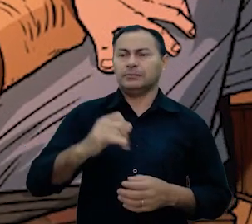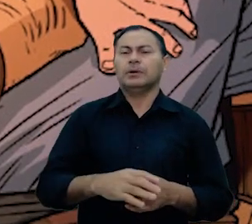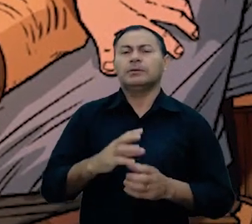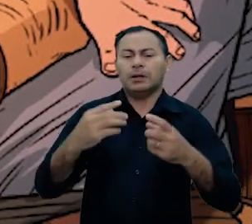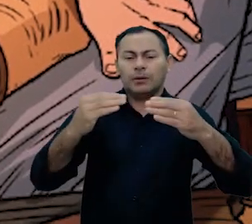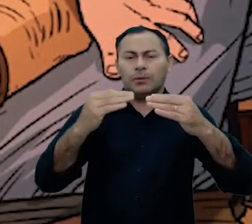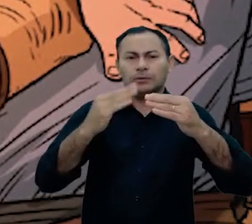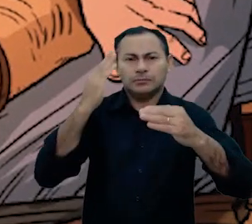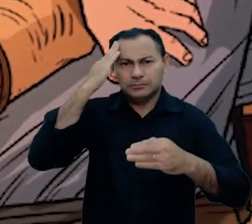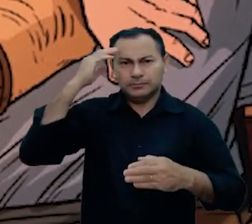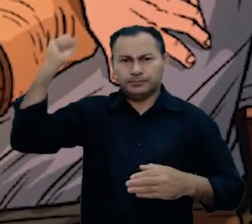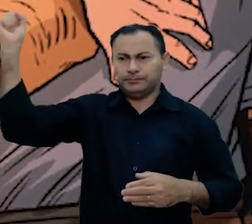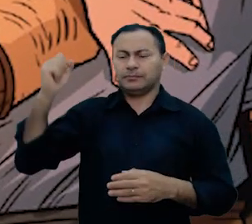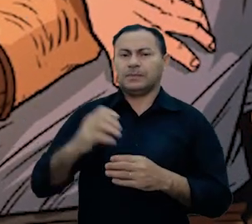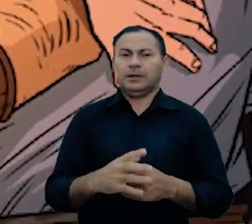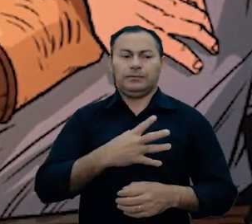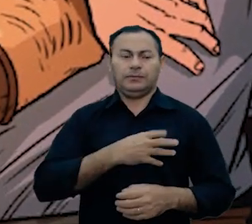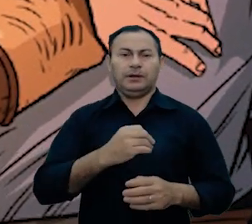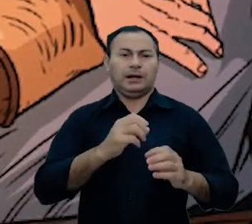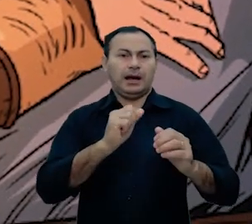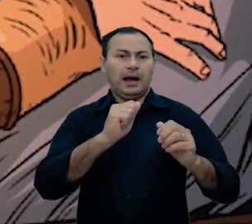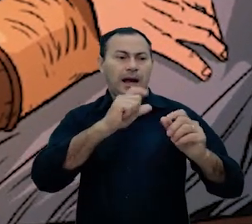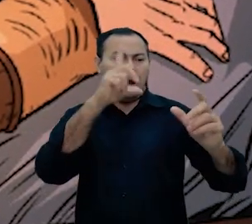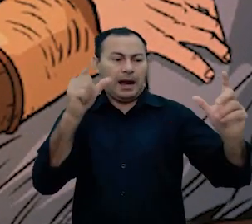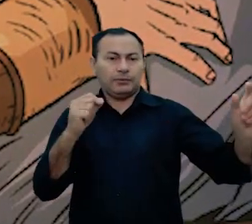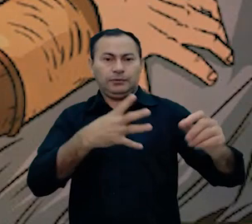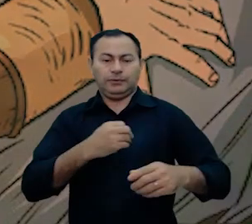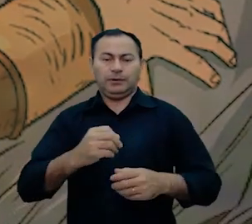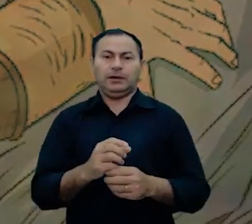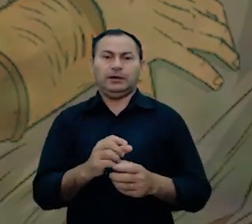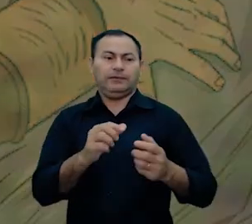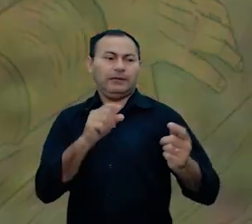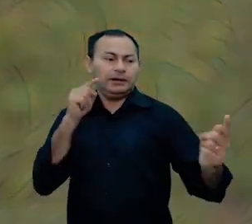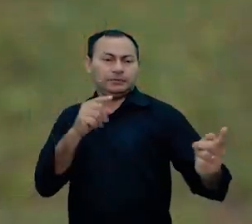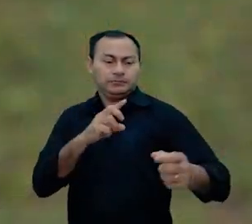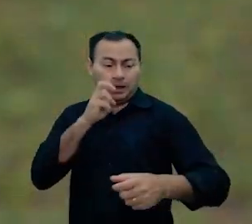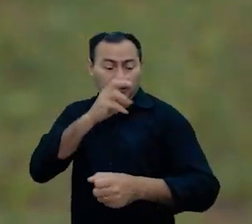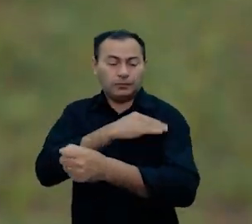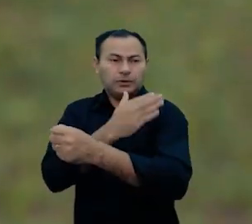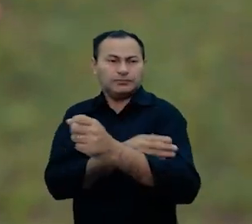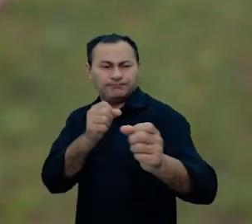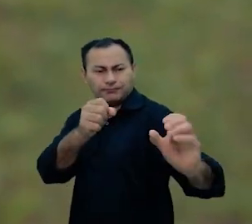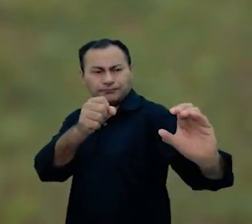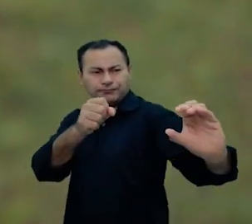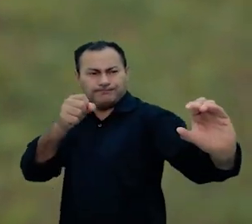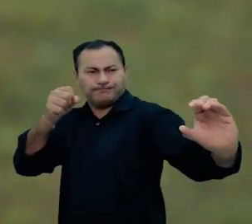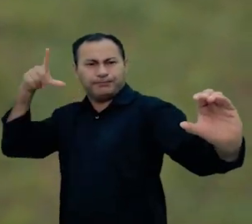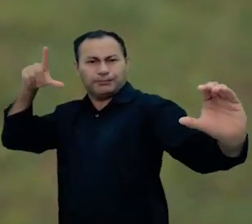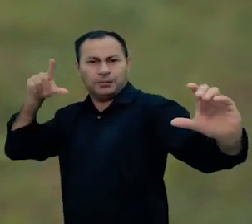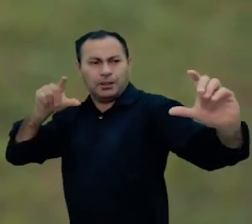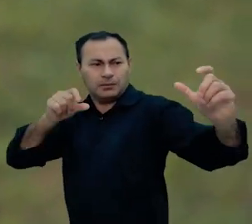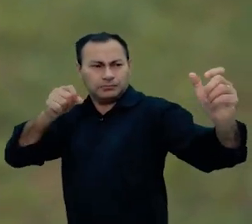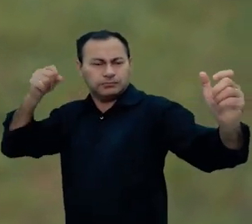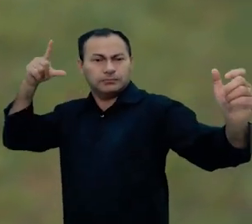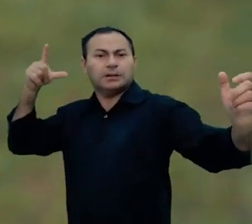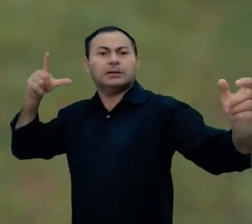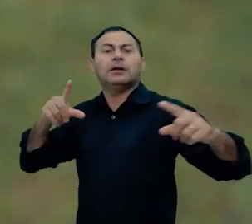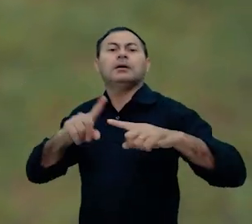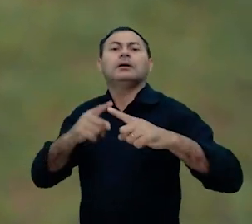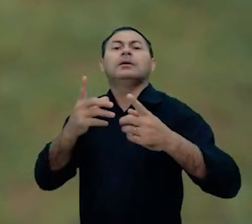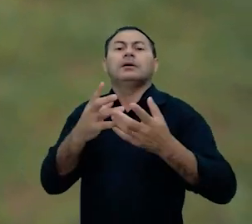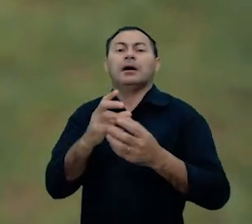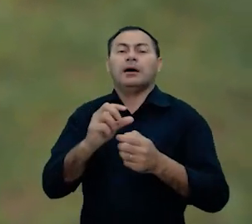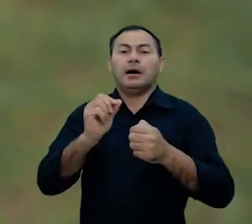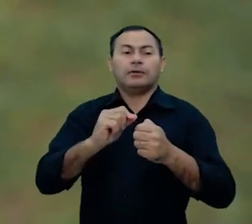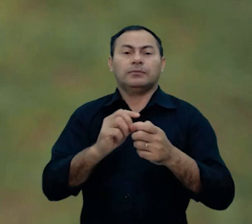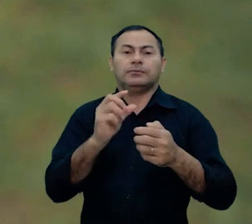pais correspondem a arcos e os filhos a flechas. A força e a direção de uma flecha dependem do tipo de arco do